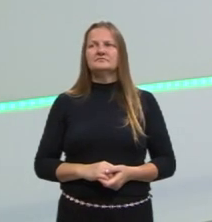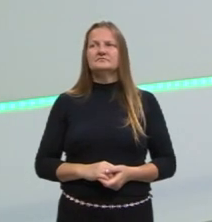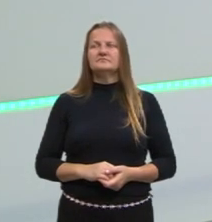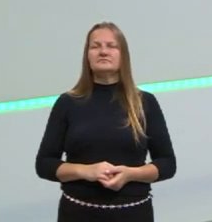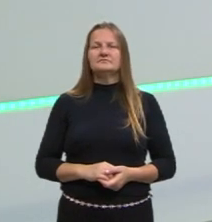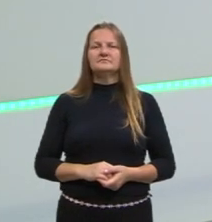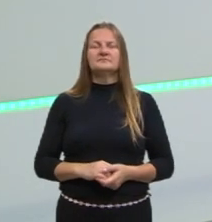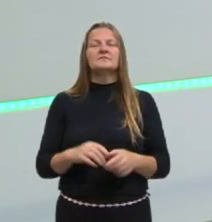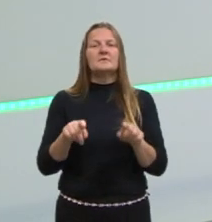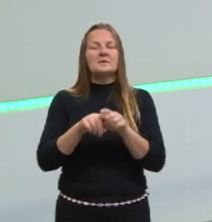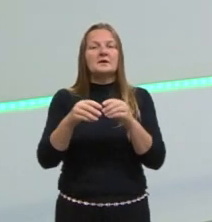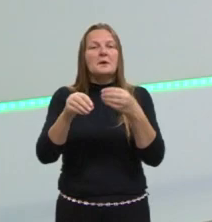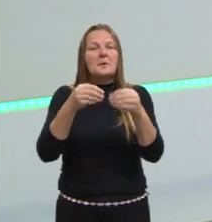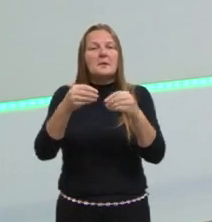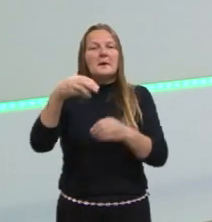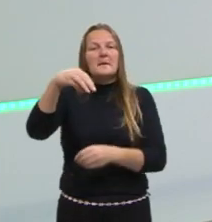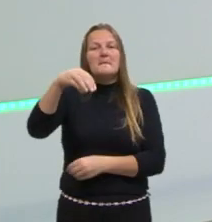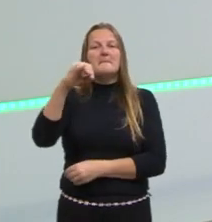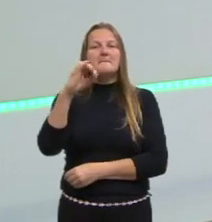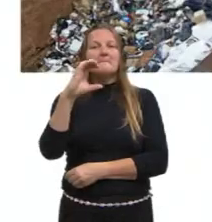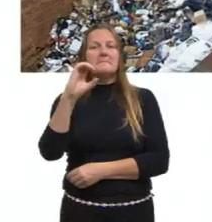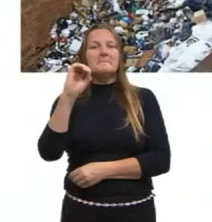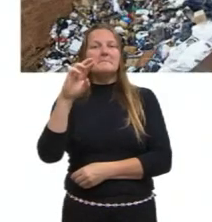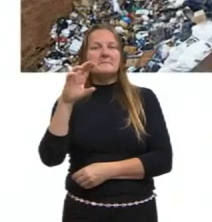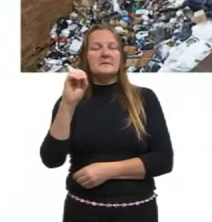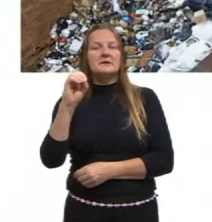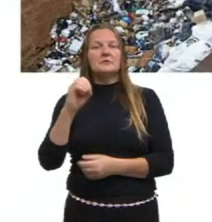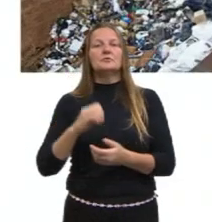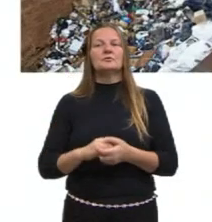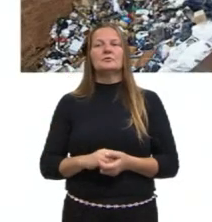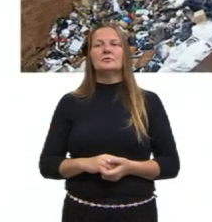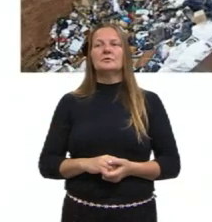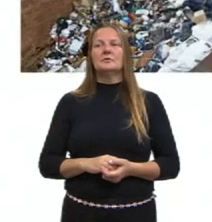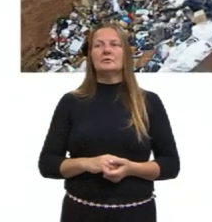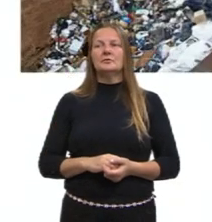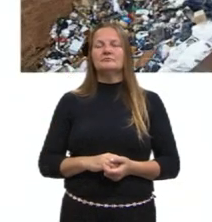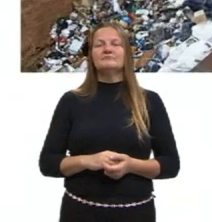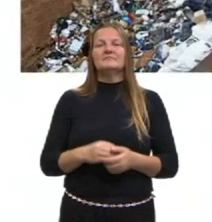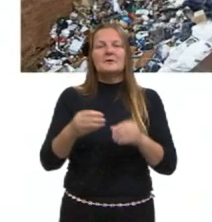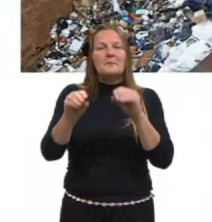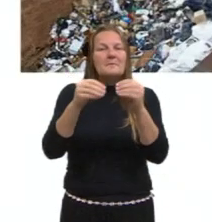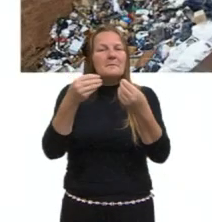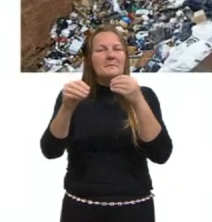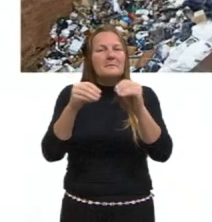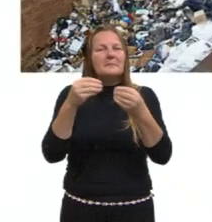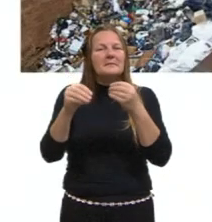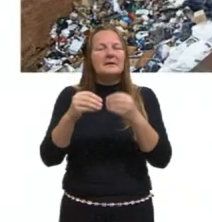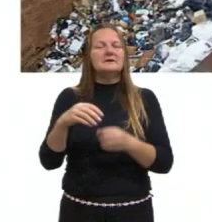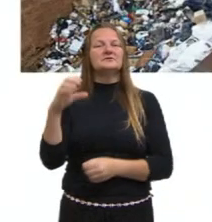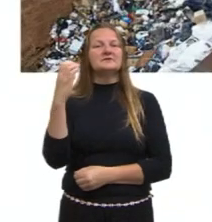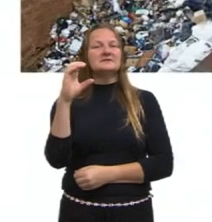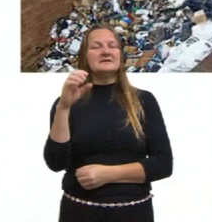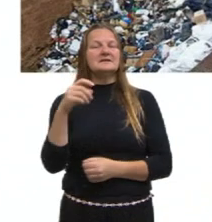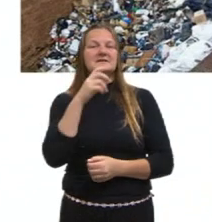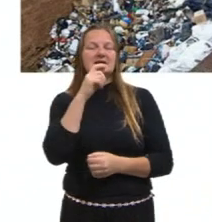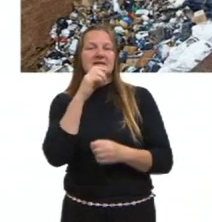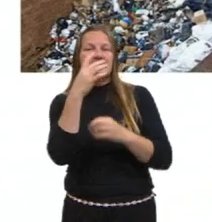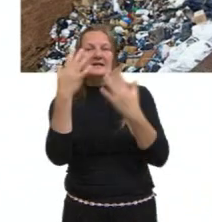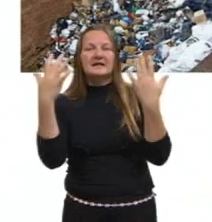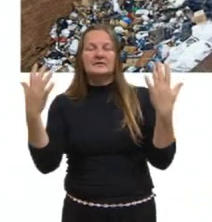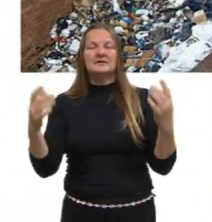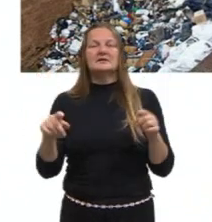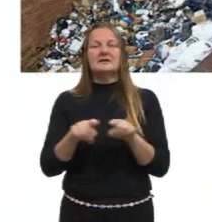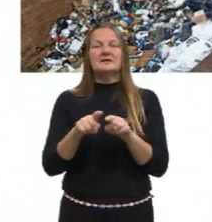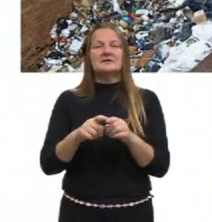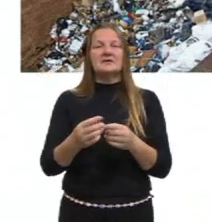dos micropásticos que nós falamos ontem na aula 36 e na aula de Ciências da Natureza com a professora de biologia